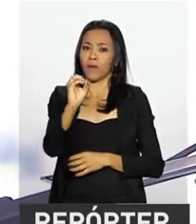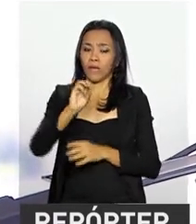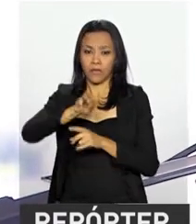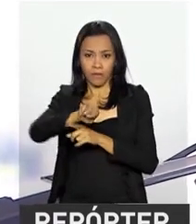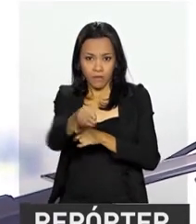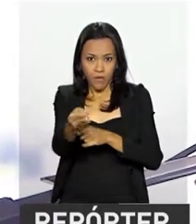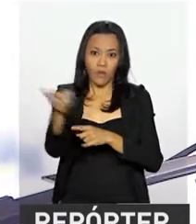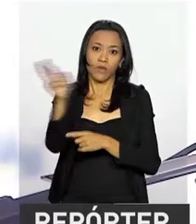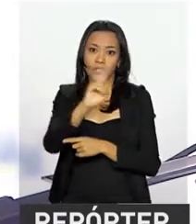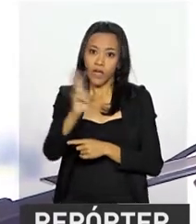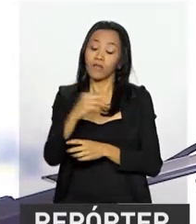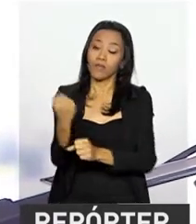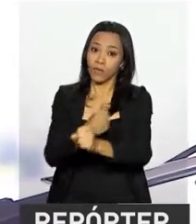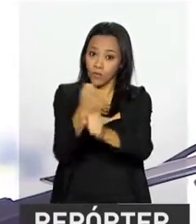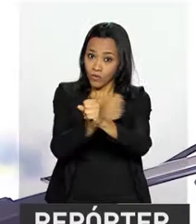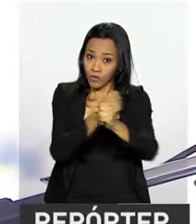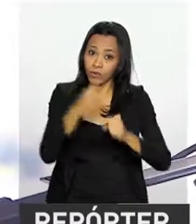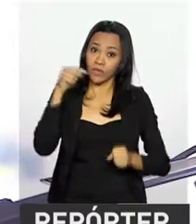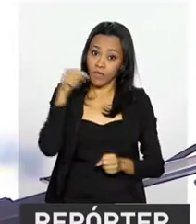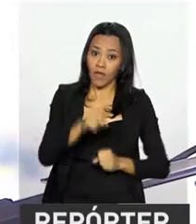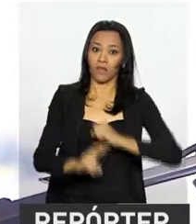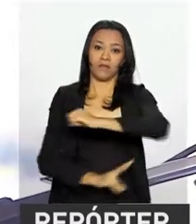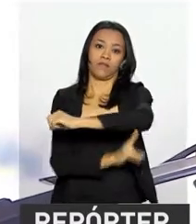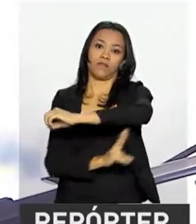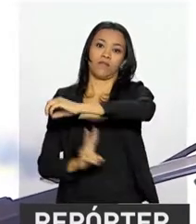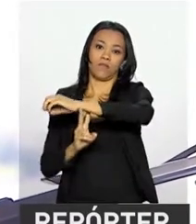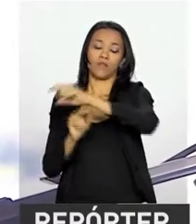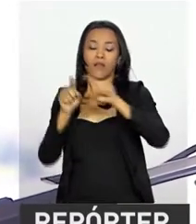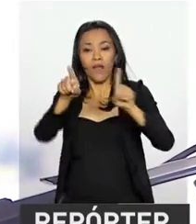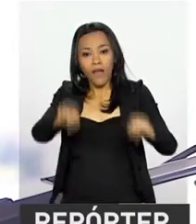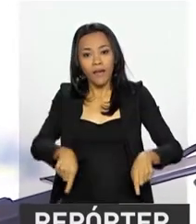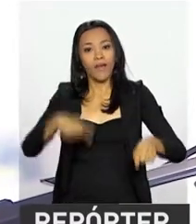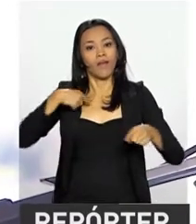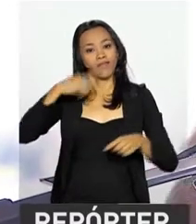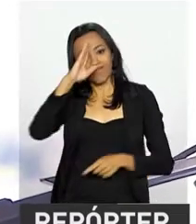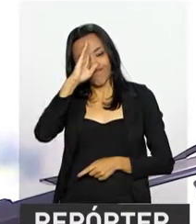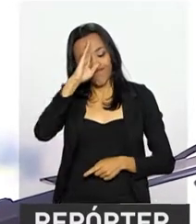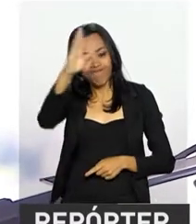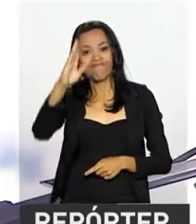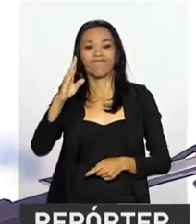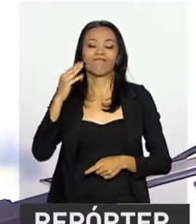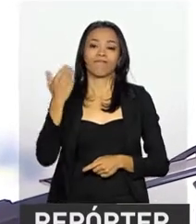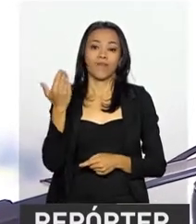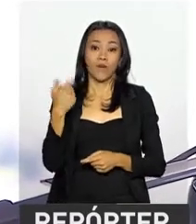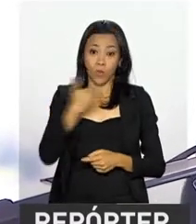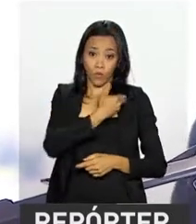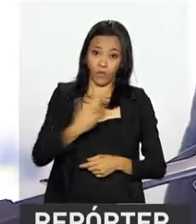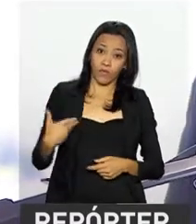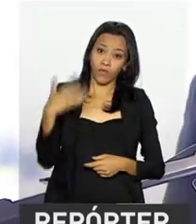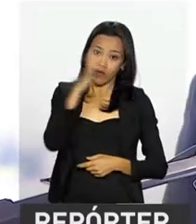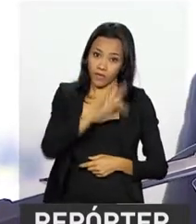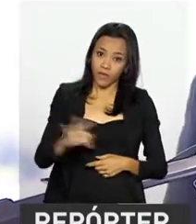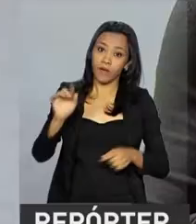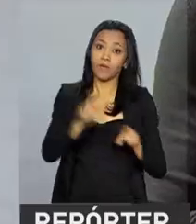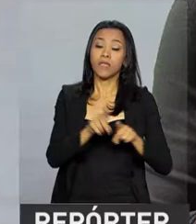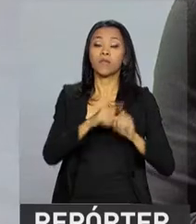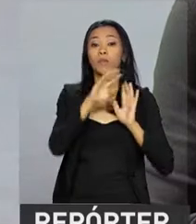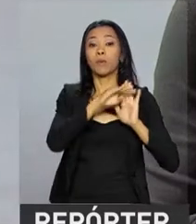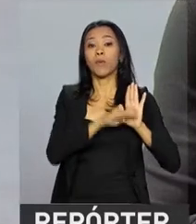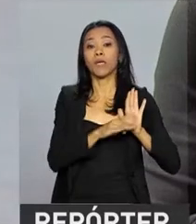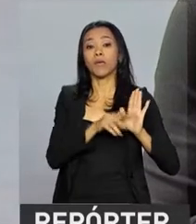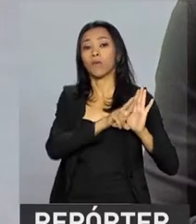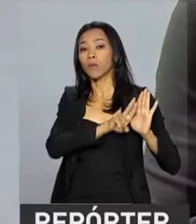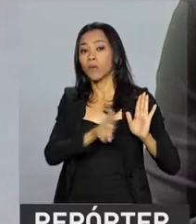reais para essa obra, que é uma das obras prioritárias do governo federal e do programa Avançar.